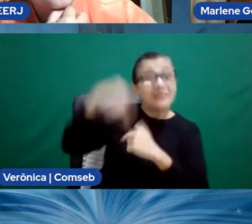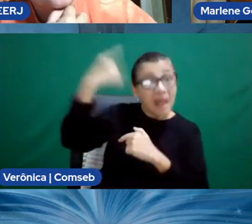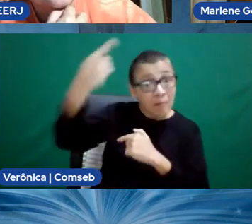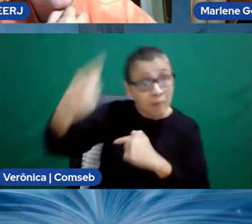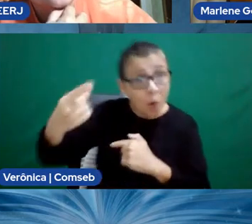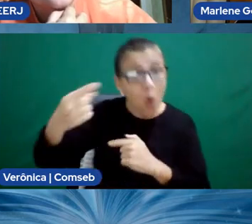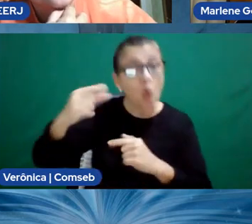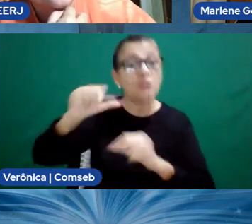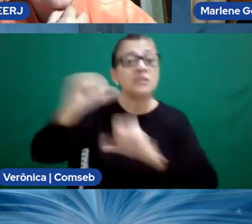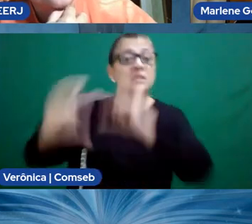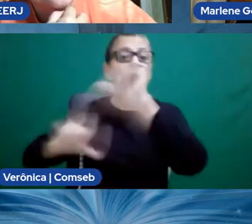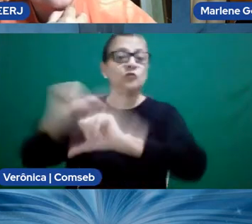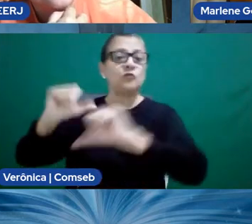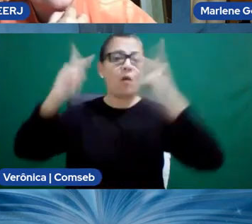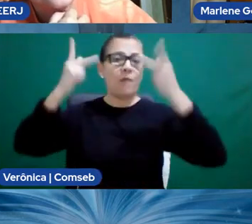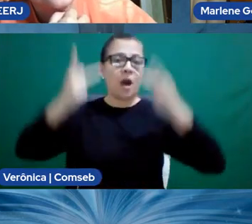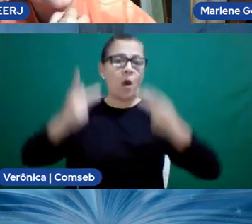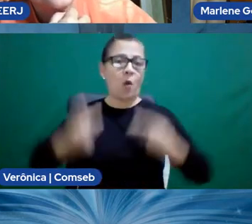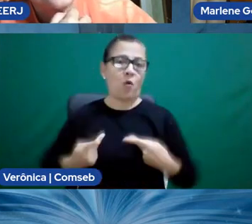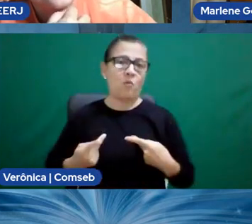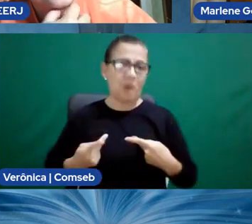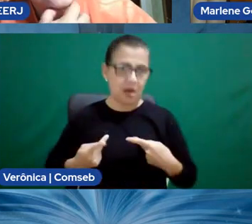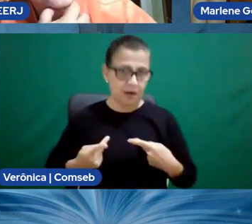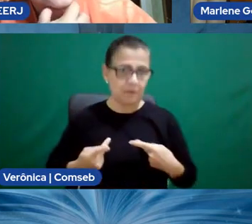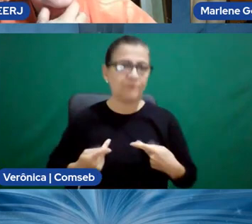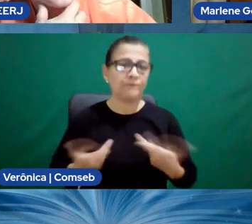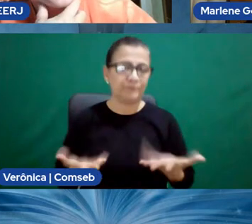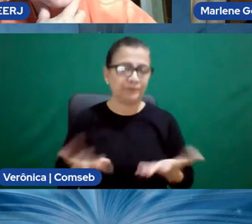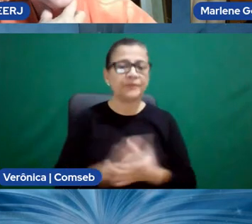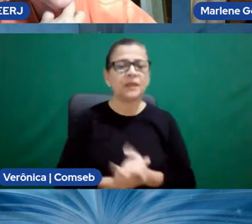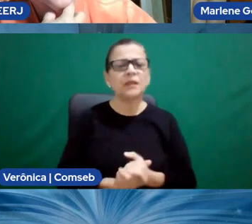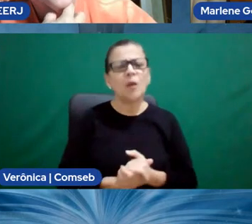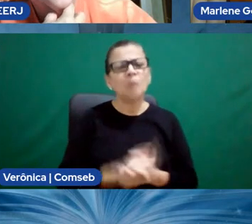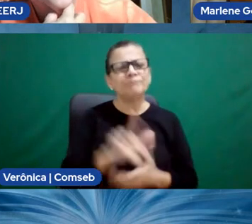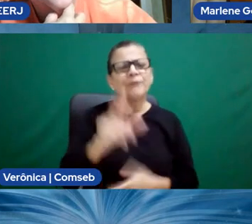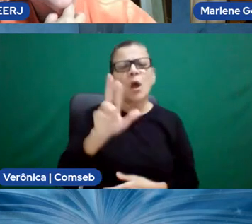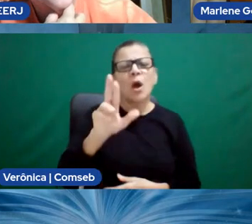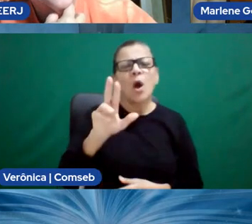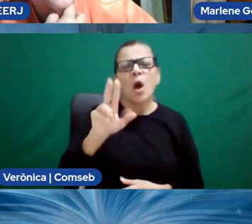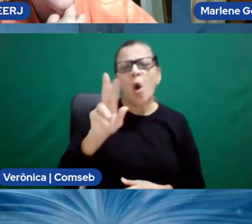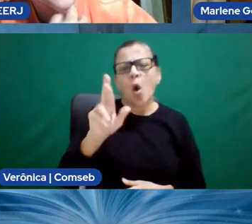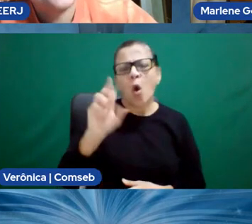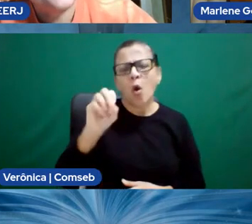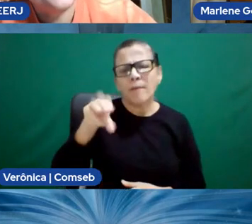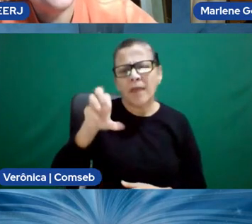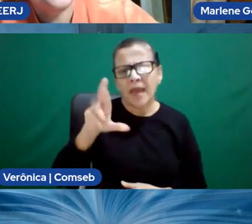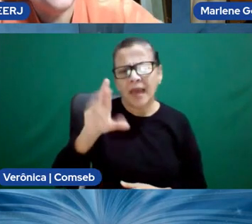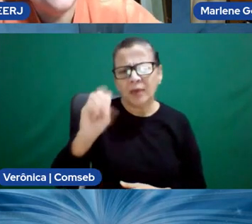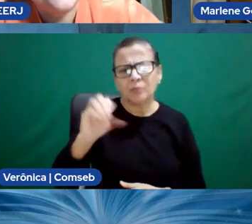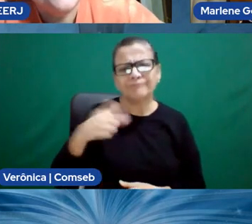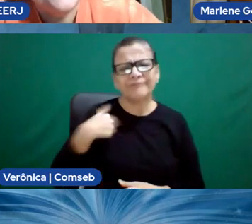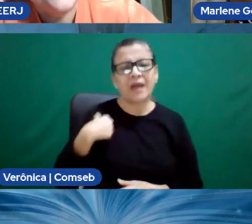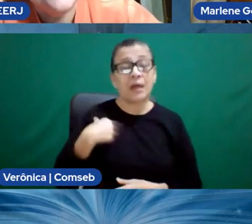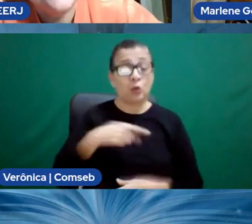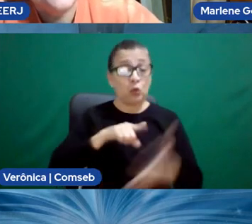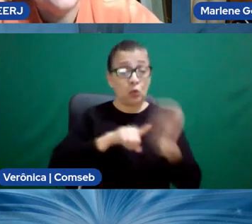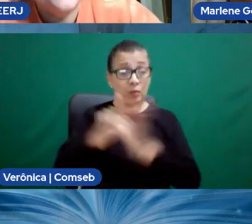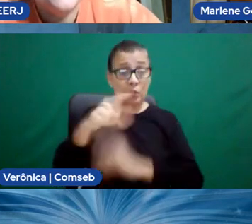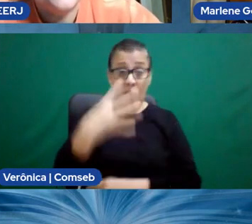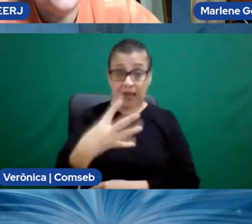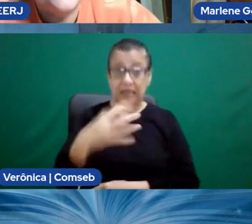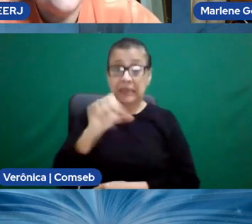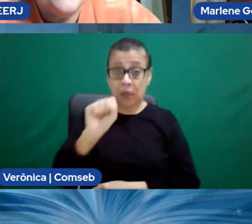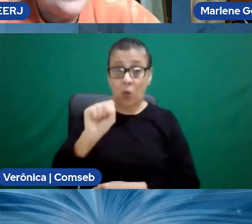Exatamente, exatamente. Romero, aqui tem uma questão que me deixa meio desconcertado. A gente colocou aqui na questão 48,